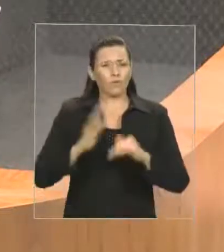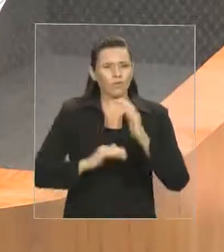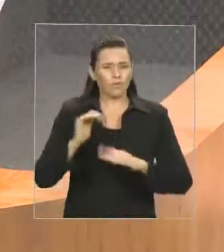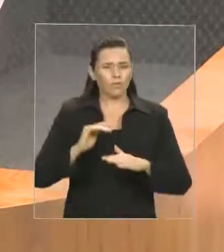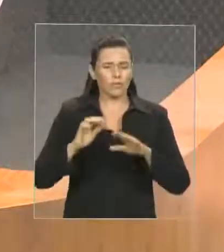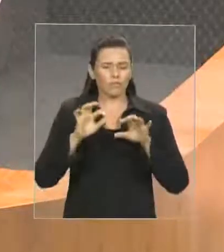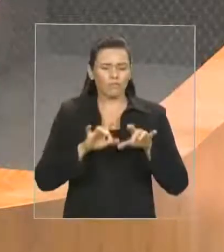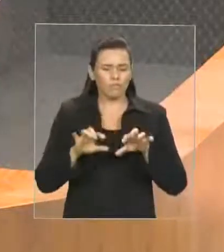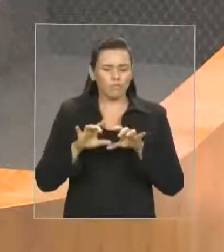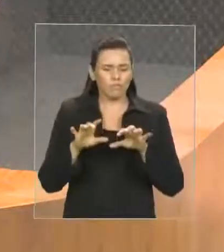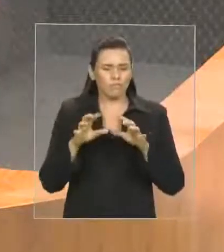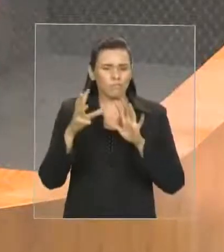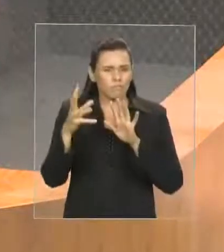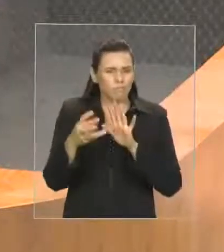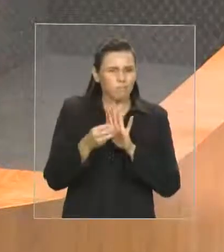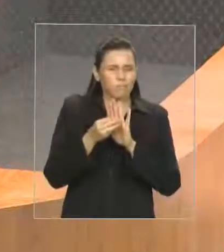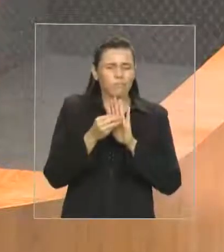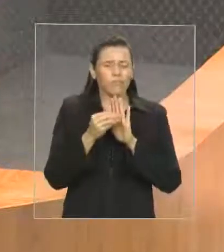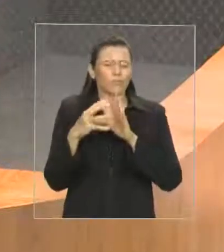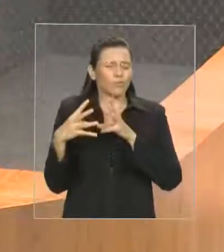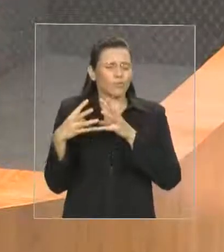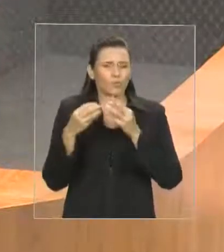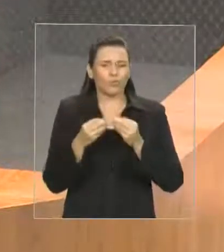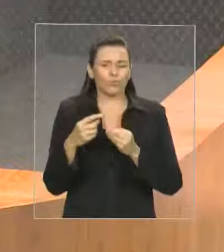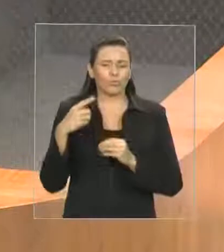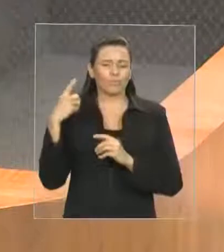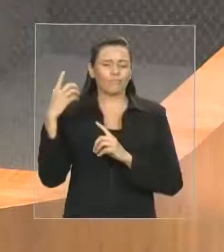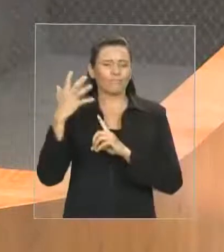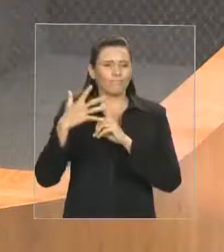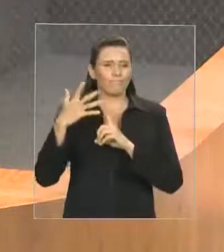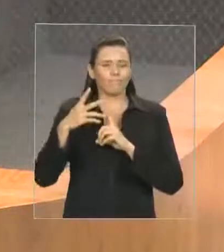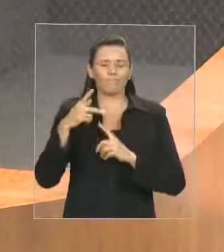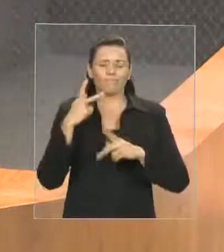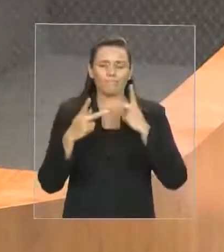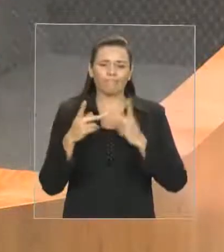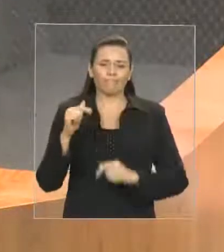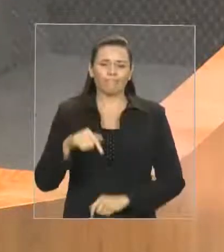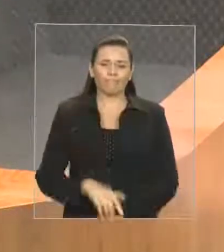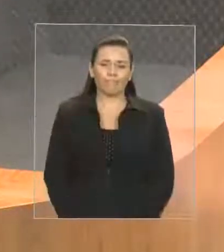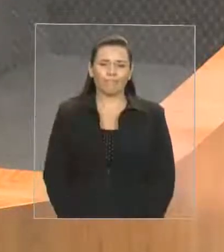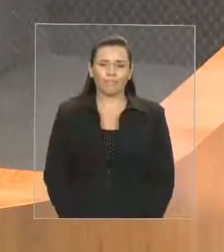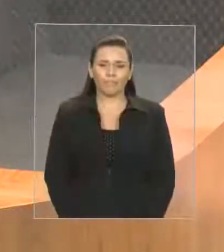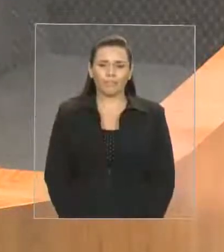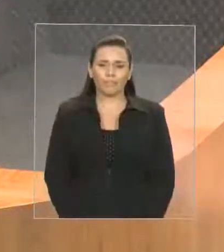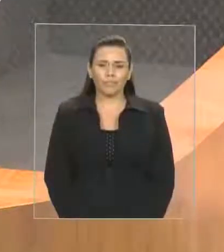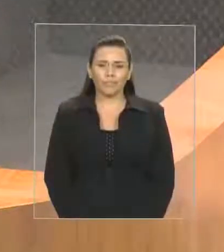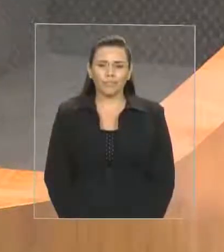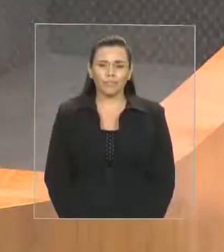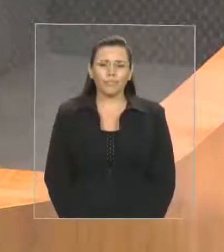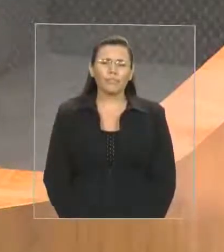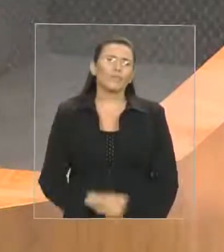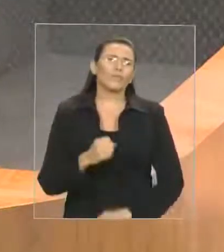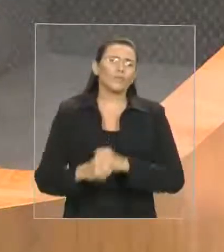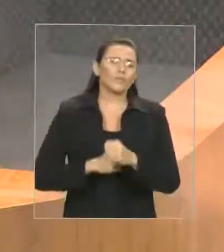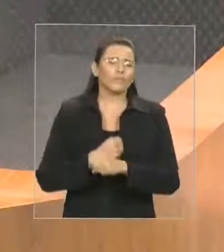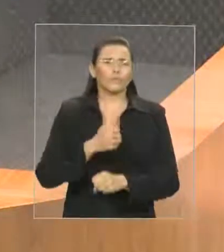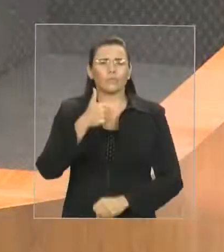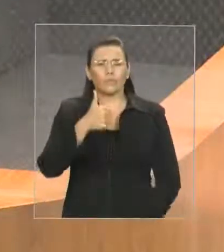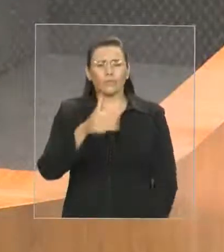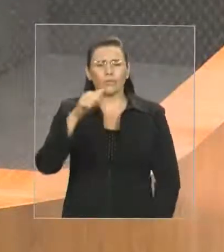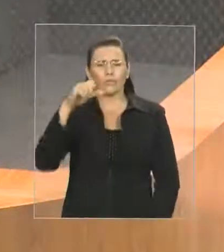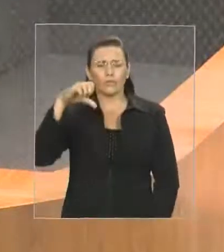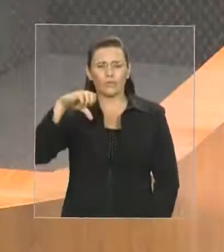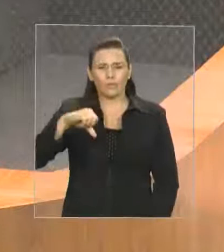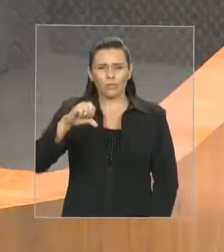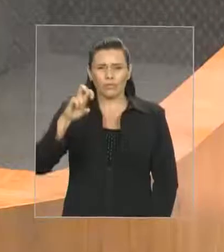congresso. O primeiro congresso brasileiro de taquigrafia, realizado em 1951, em São